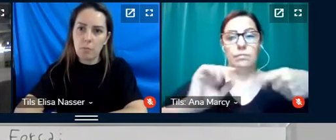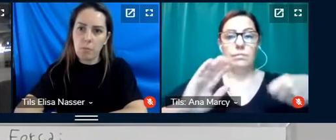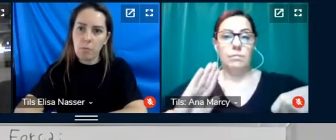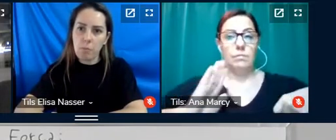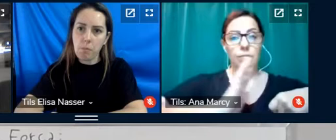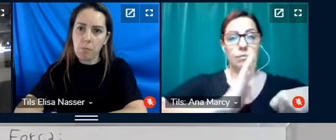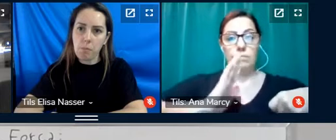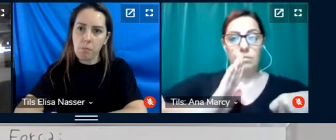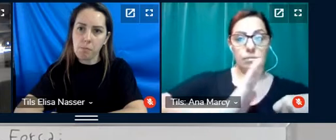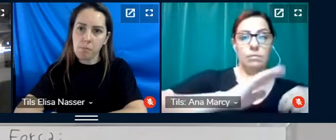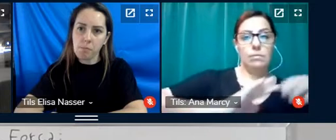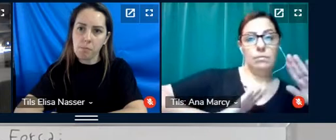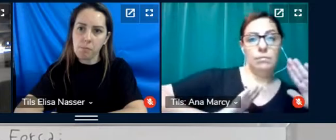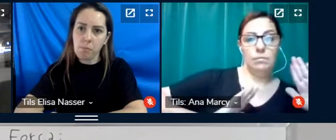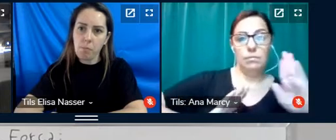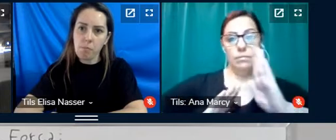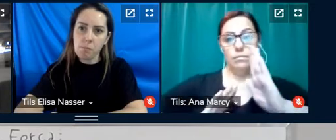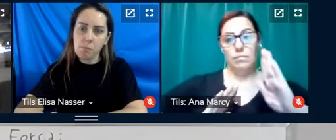à força que eu apliquei.